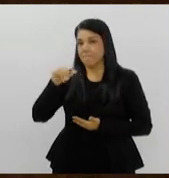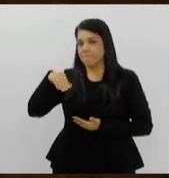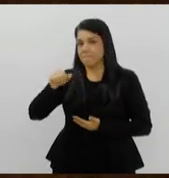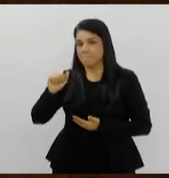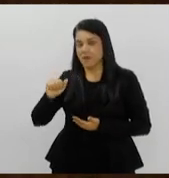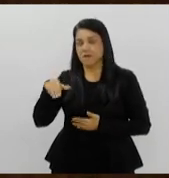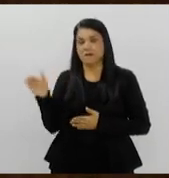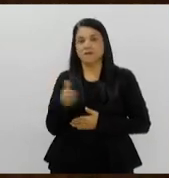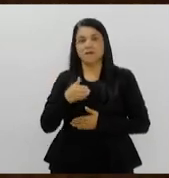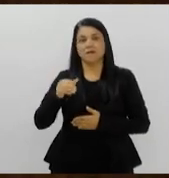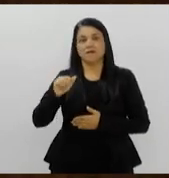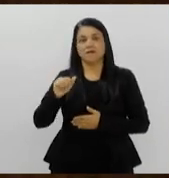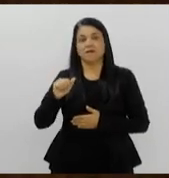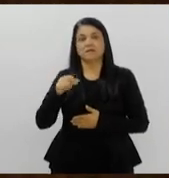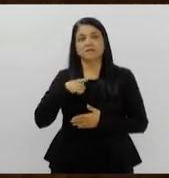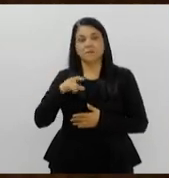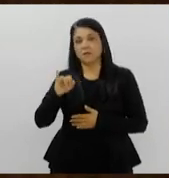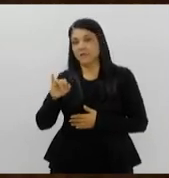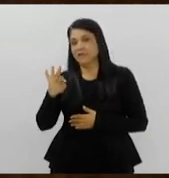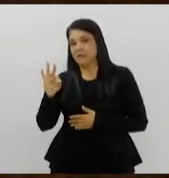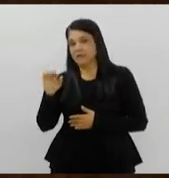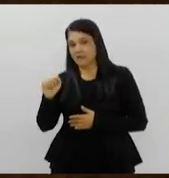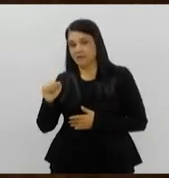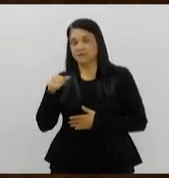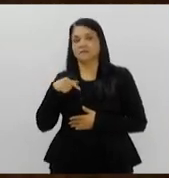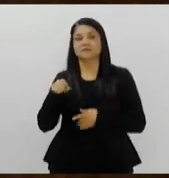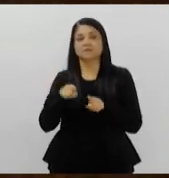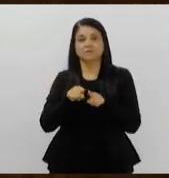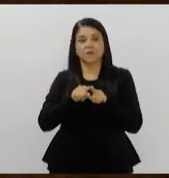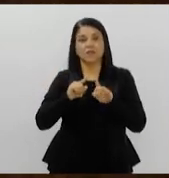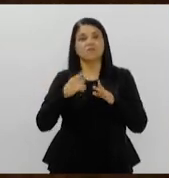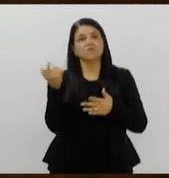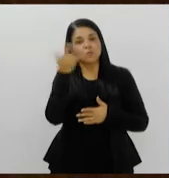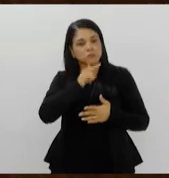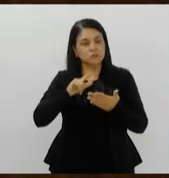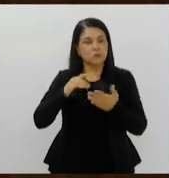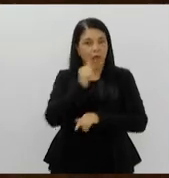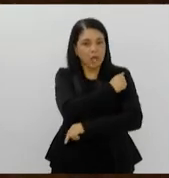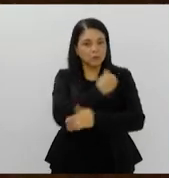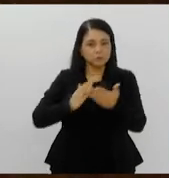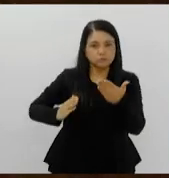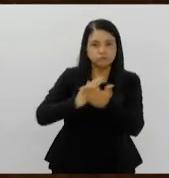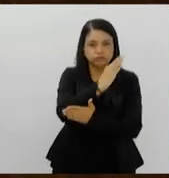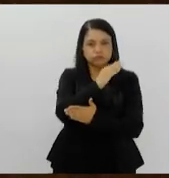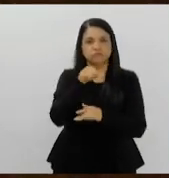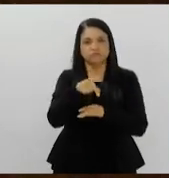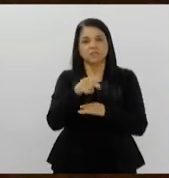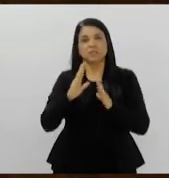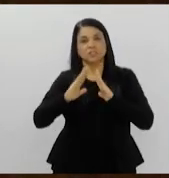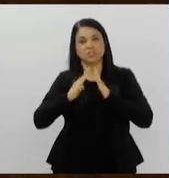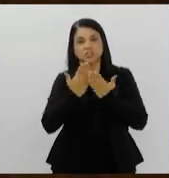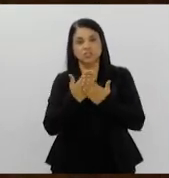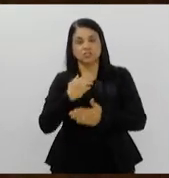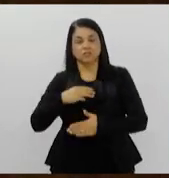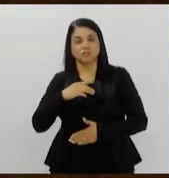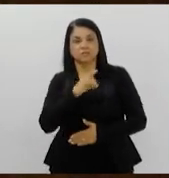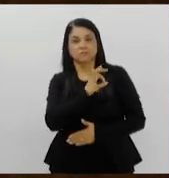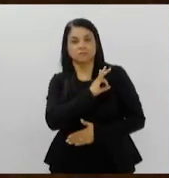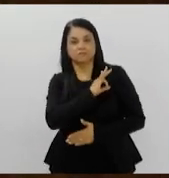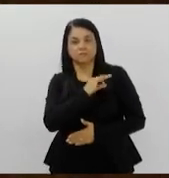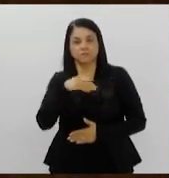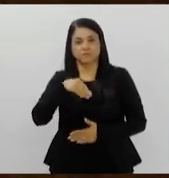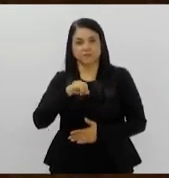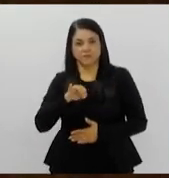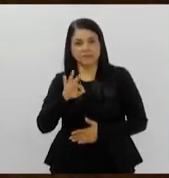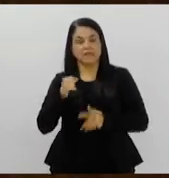SPSEX, até para o ITA, Colégio Naval, até para o ITA, nós tivemos alunos aprovados. Então, hoje, eu quero parabenizar o